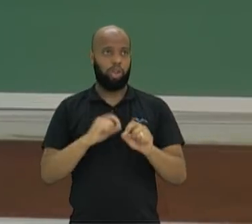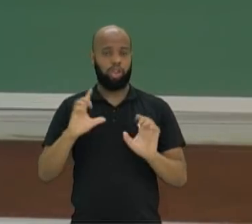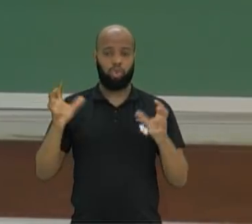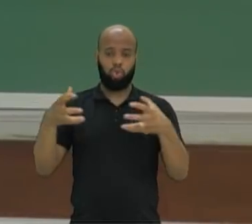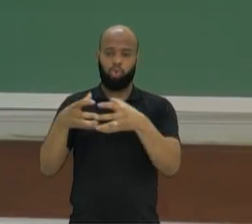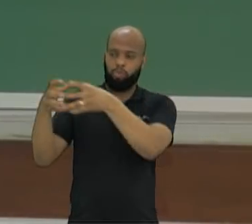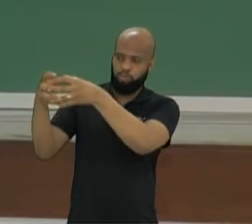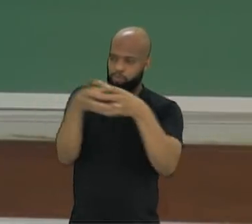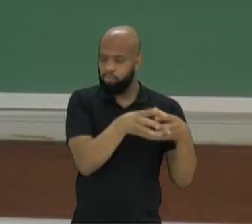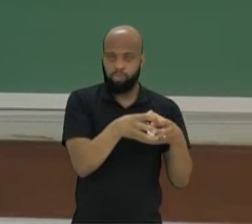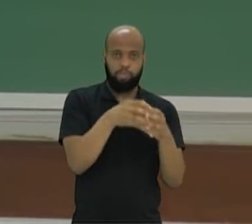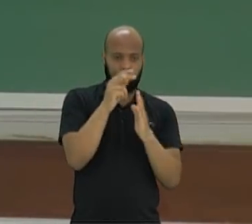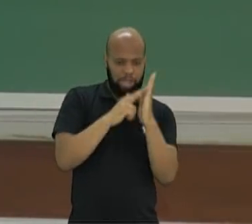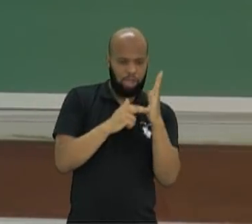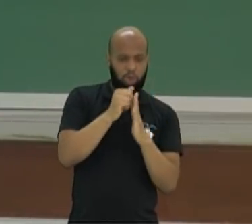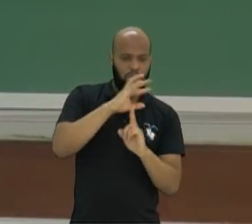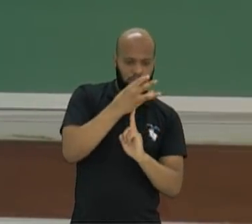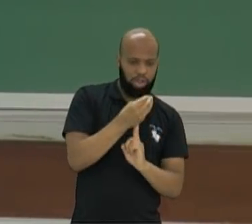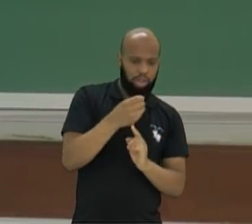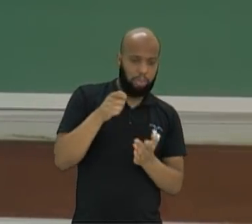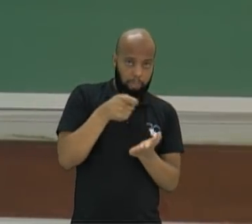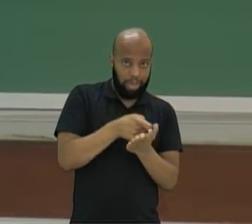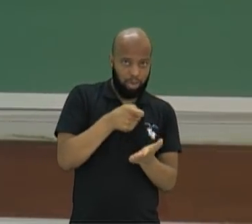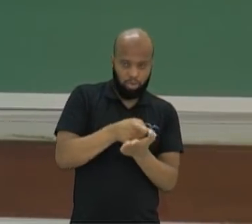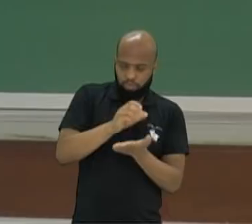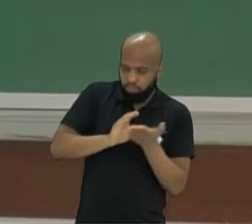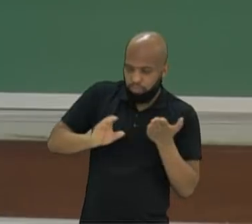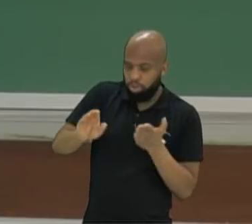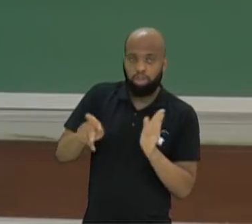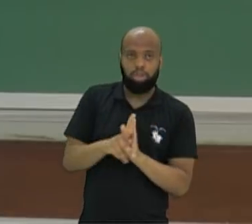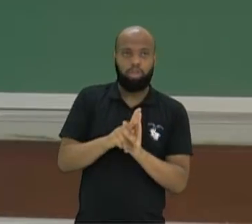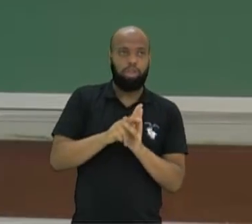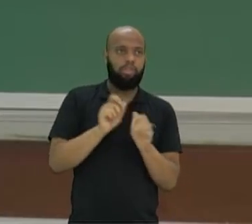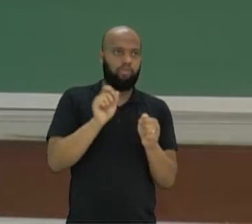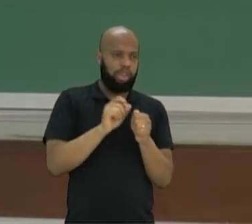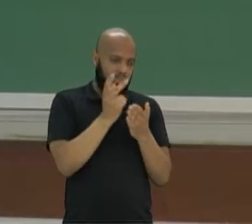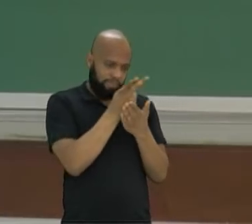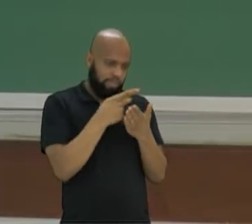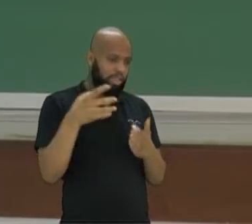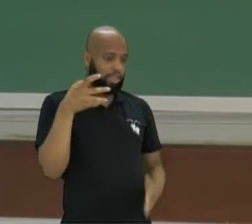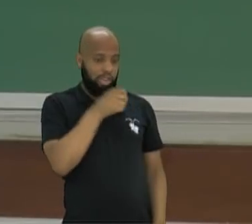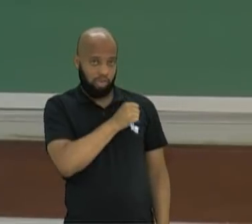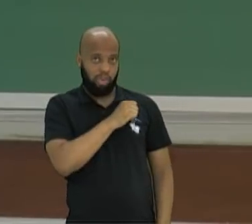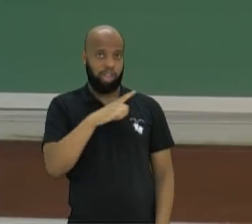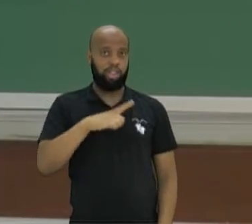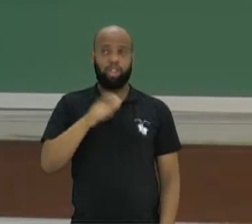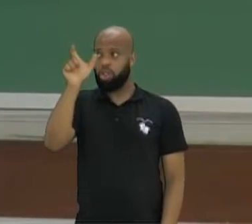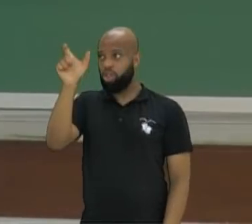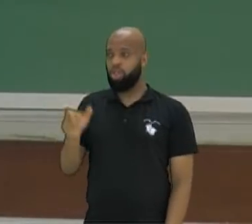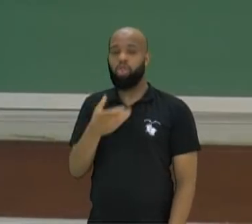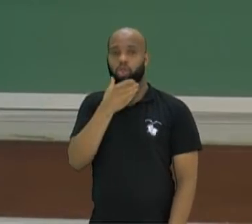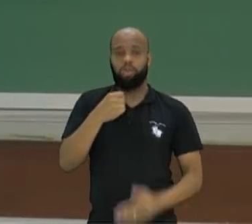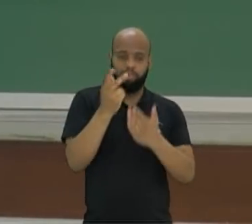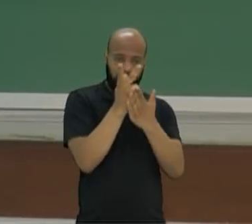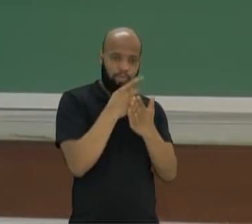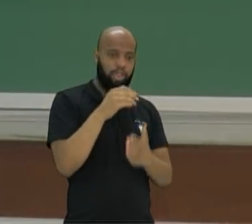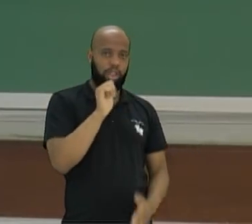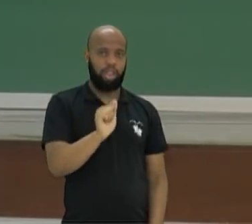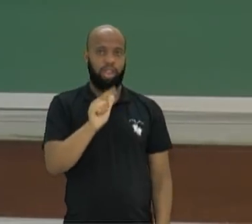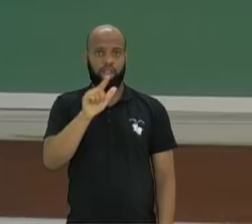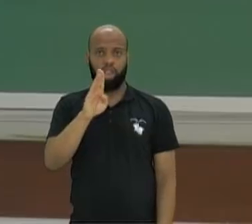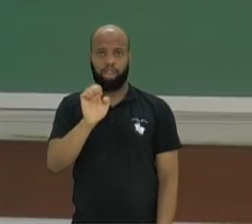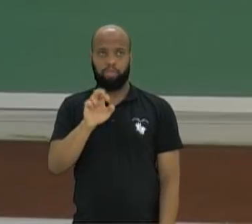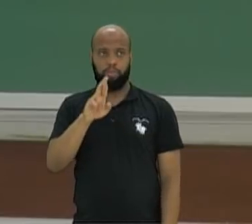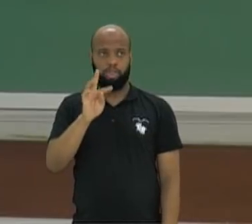pintores e artistas, pago do próprio bolso para documentar essa colônia. O retratista Albert Eckhout, a ele se juntaria depois